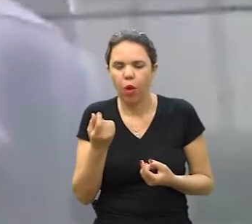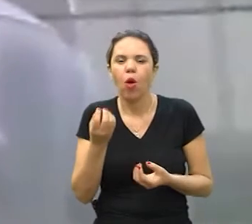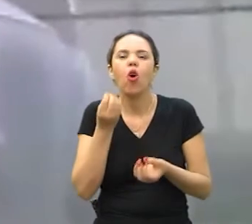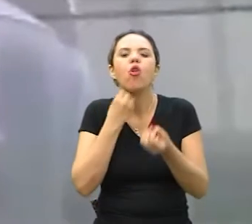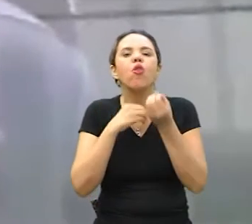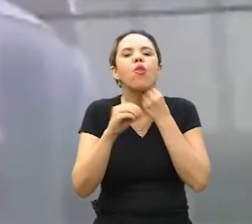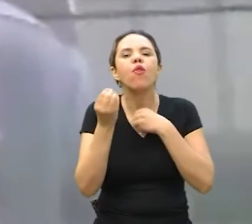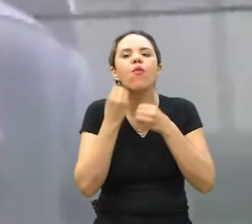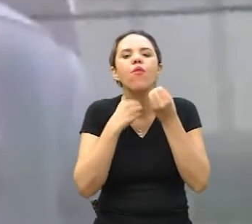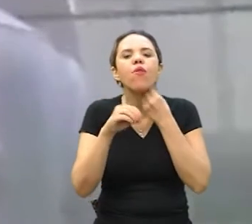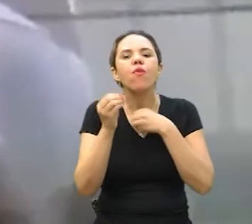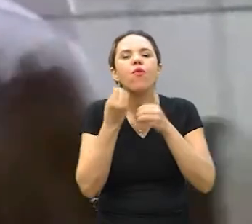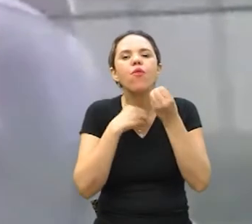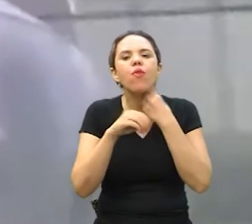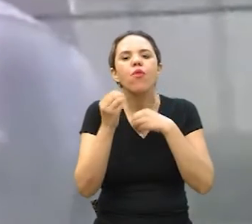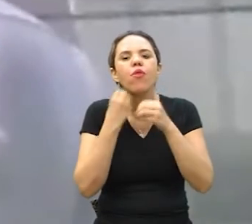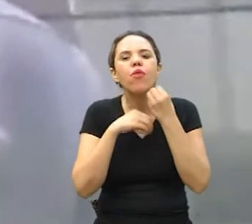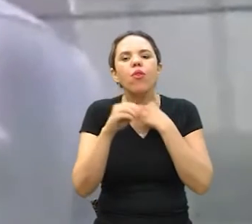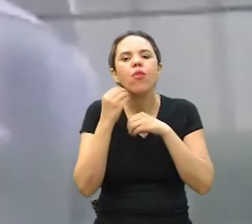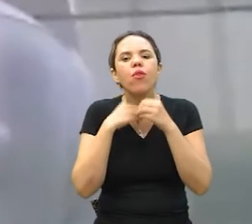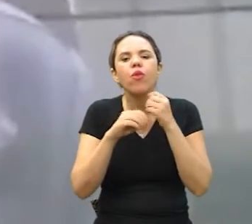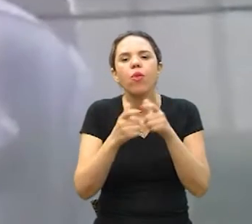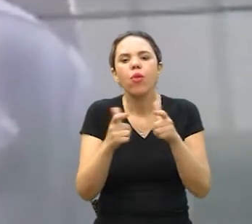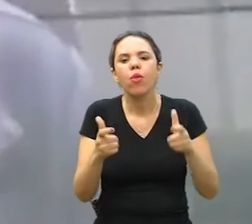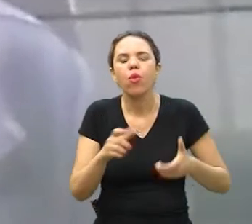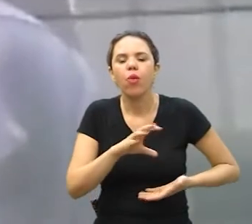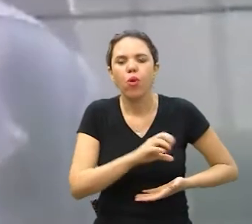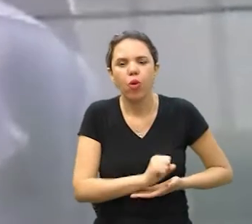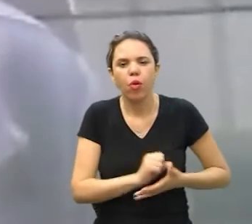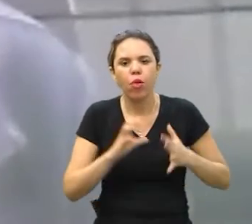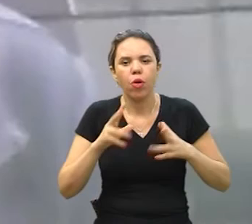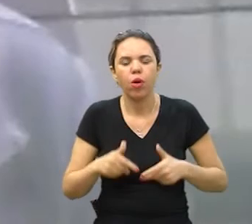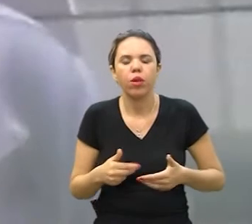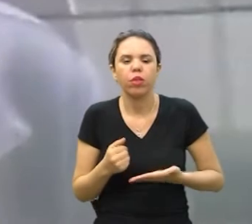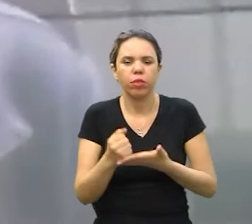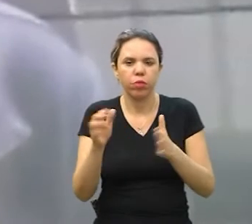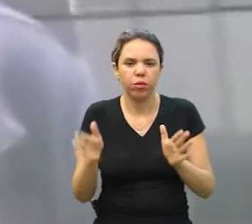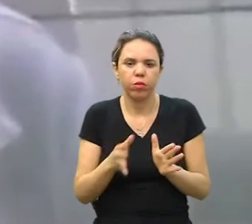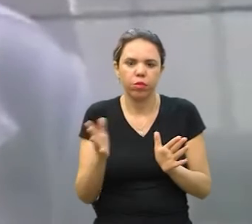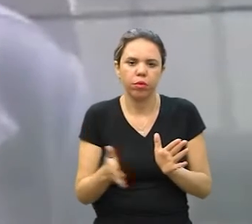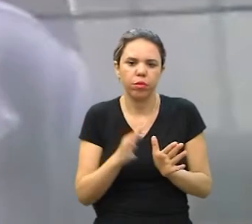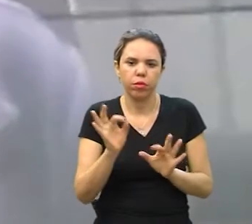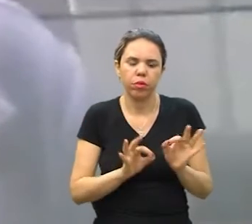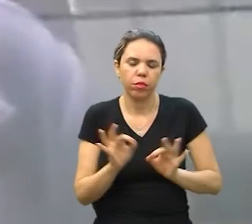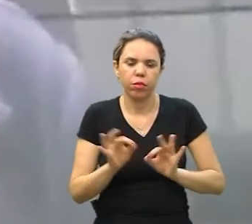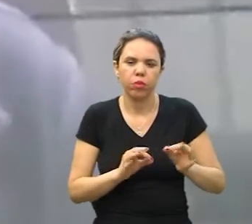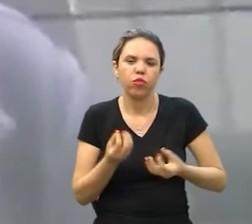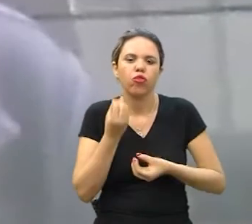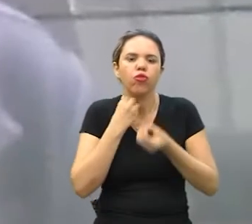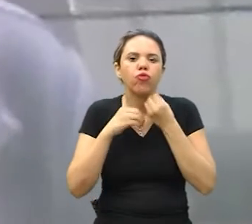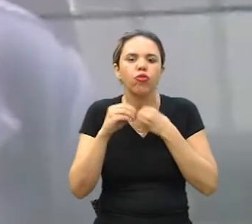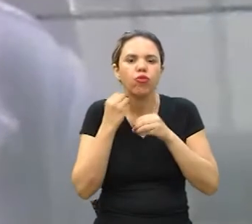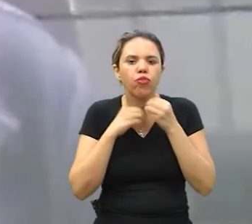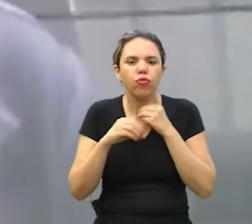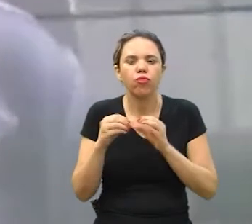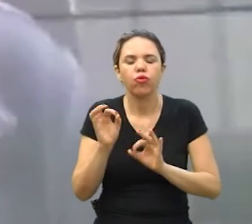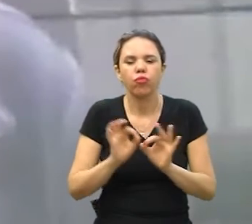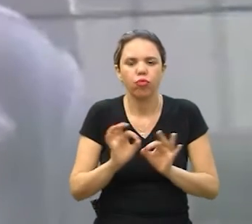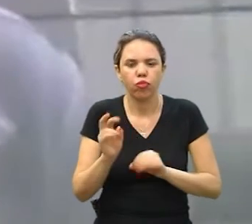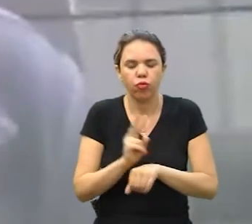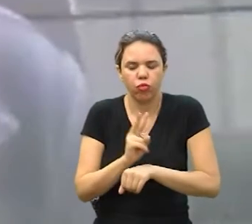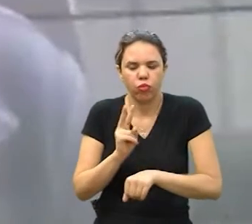mais hormônios que vão fabricar o leite ela vai produzir. Então, os hormônios que interferem